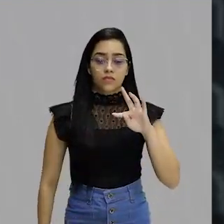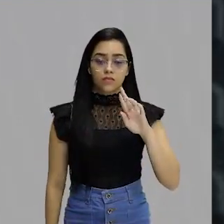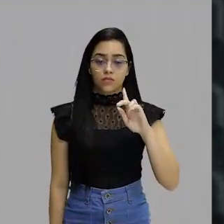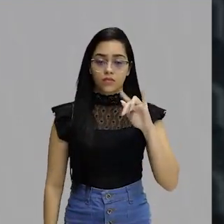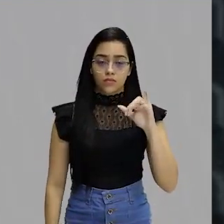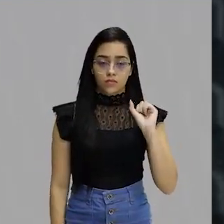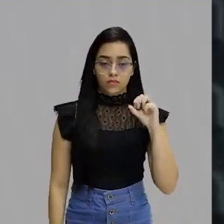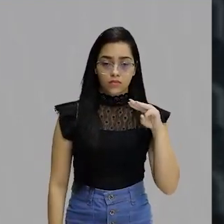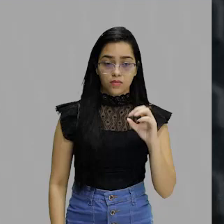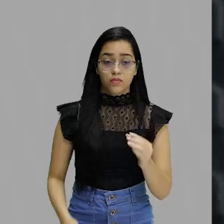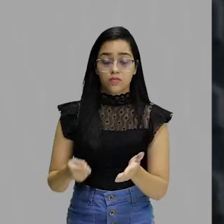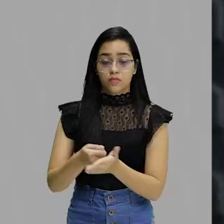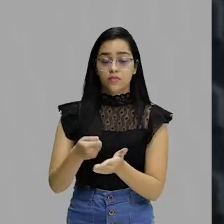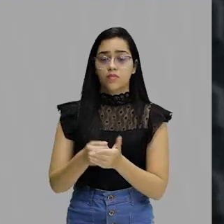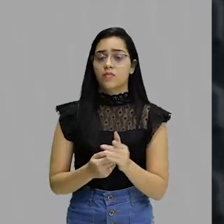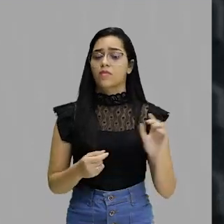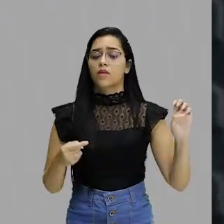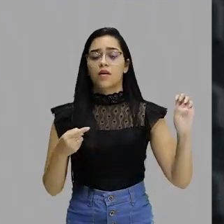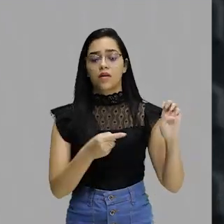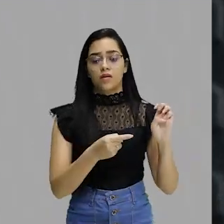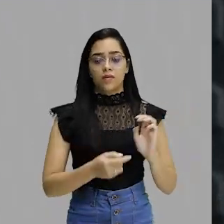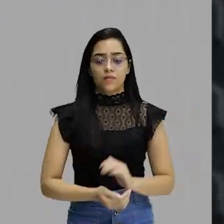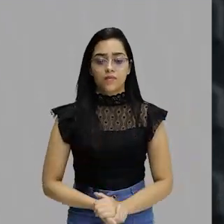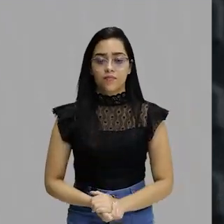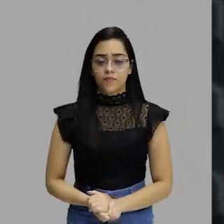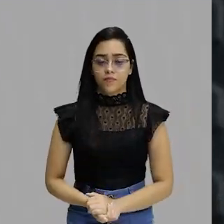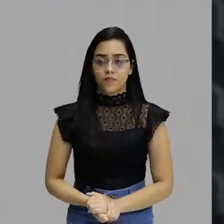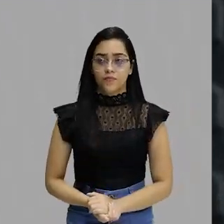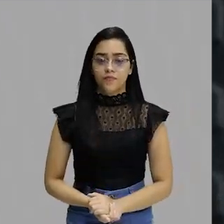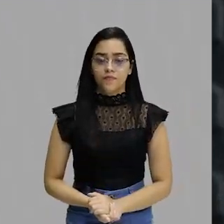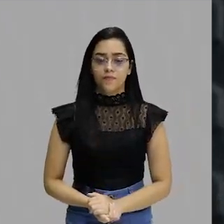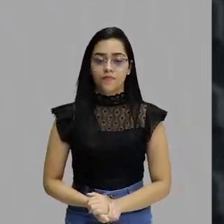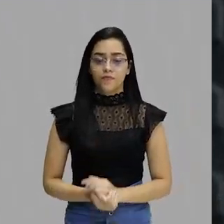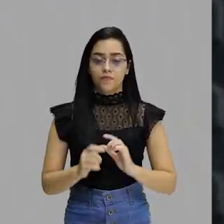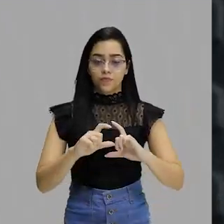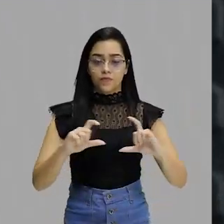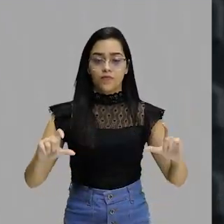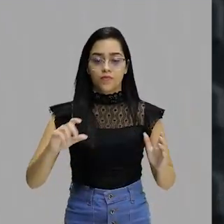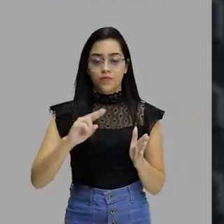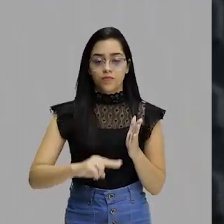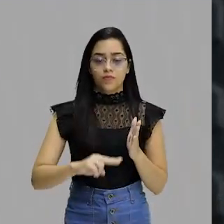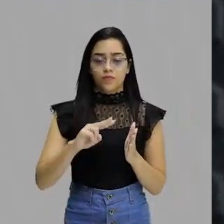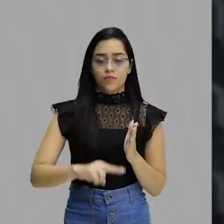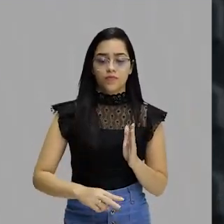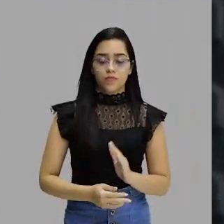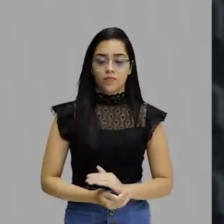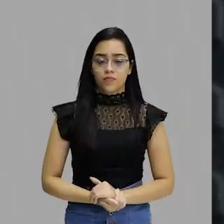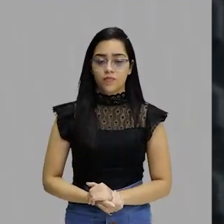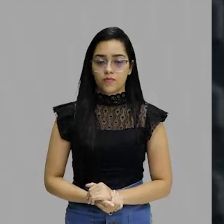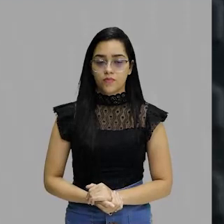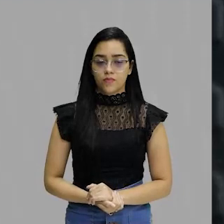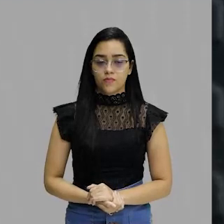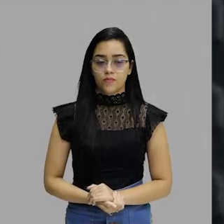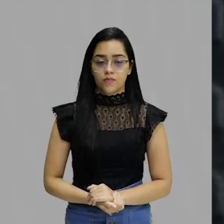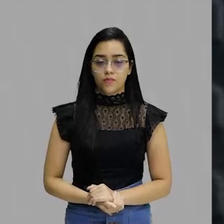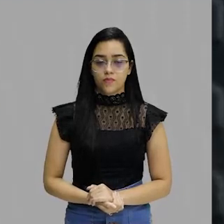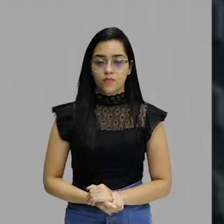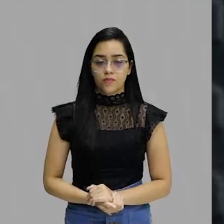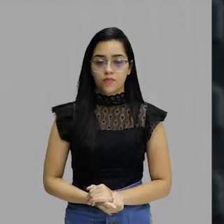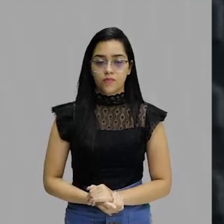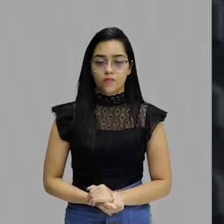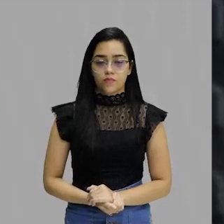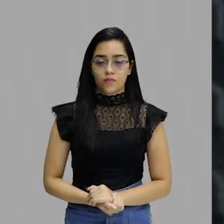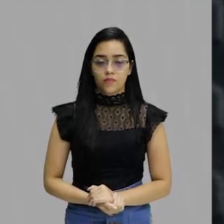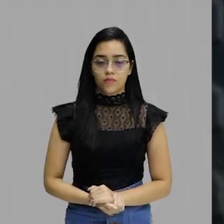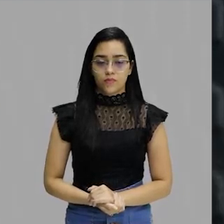é obrigatório. E a letra E. Os cupins não conseguem digerir a celulose sem a ajuda dos protozoários.